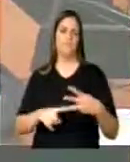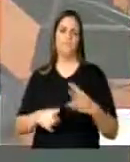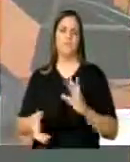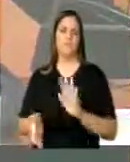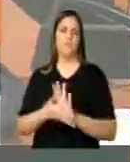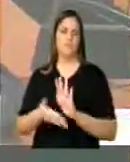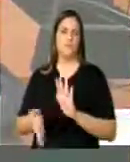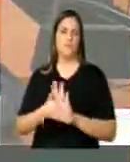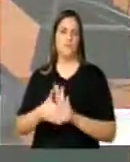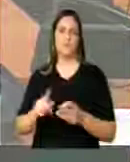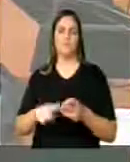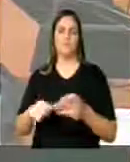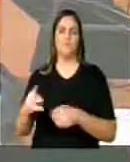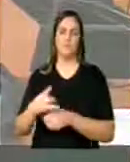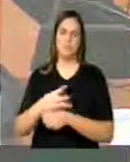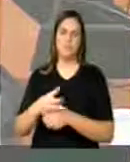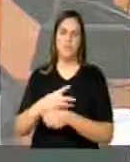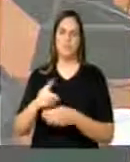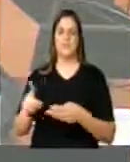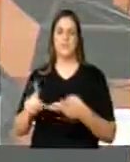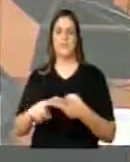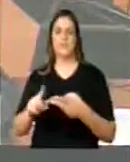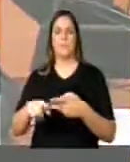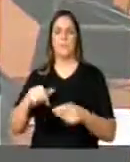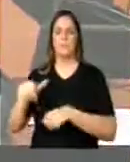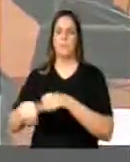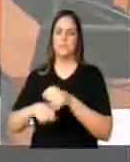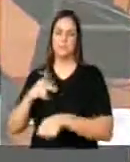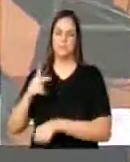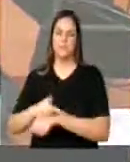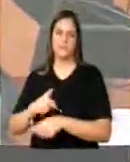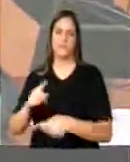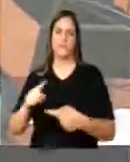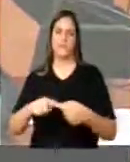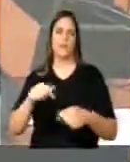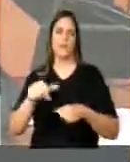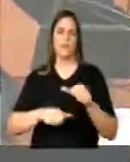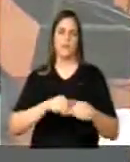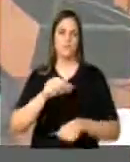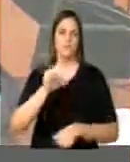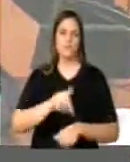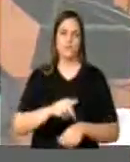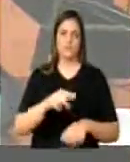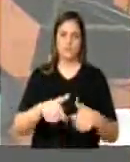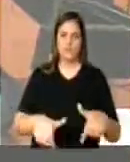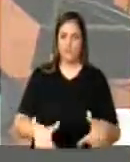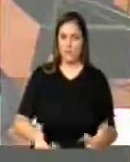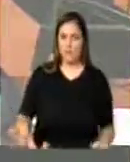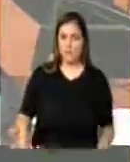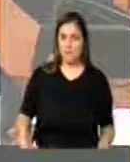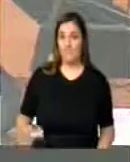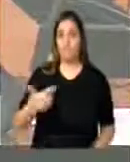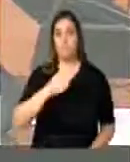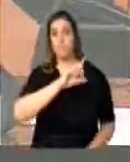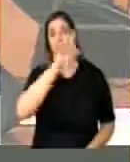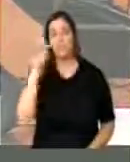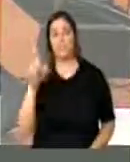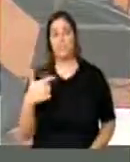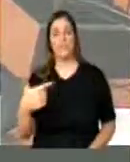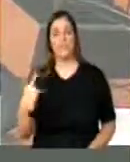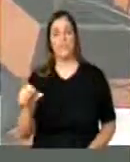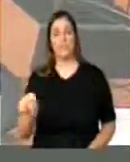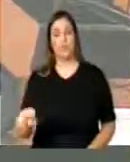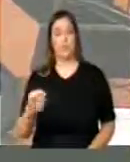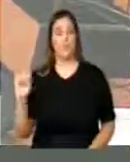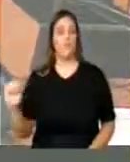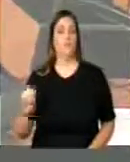a terceirização. E neste sentido, o dia 28, encerrando, presidente, será um demarcador de campo, não da